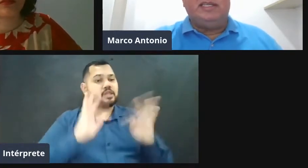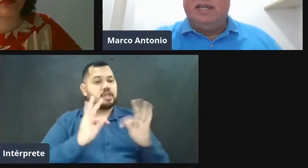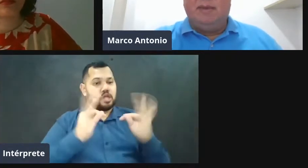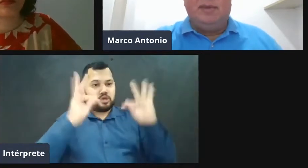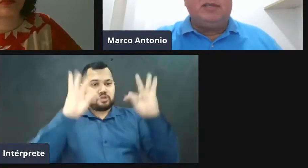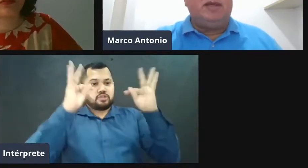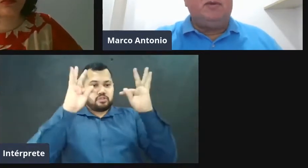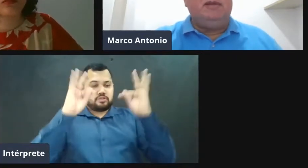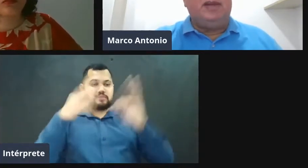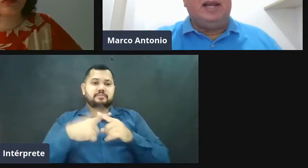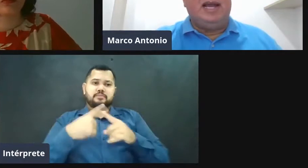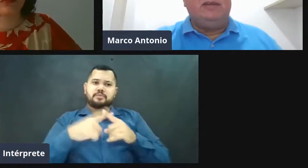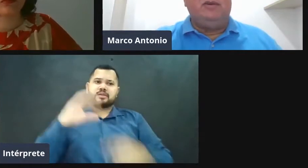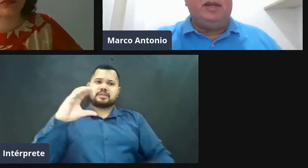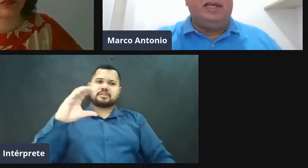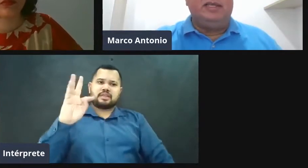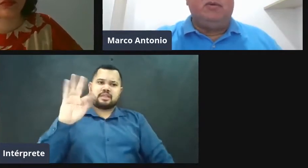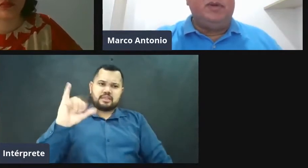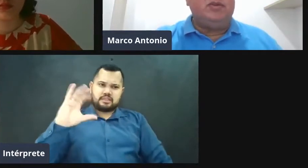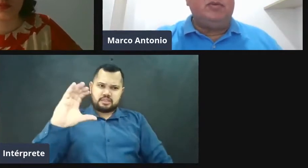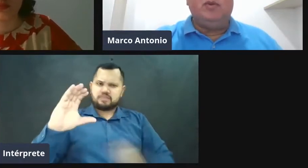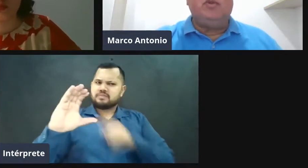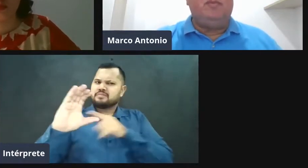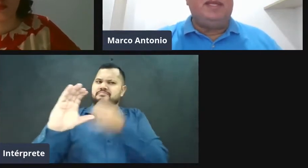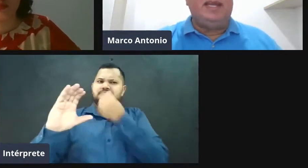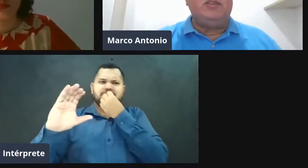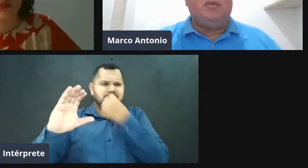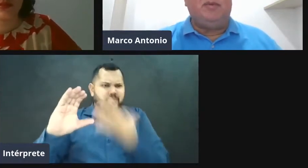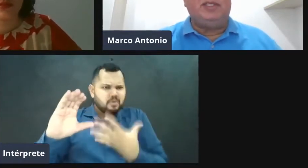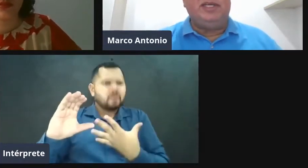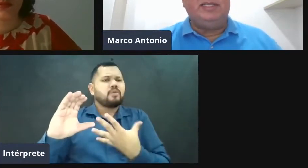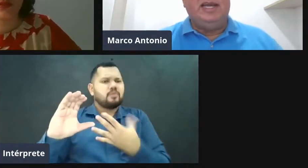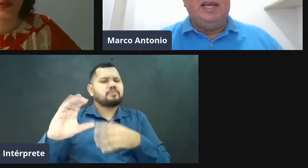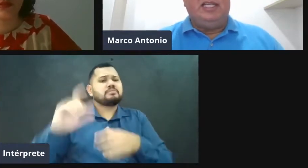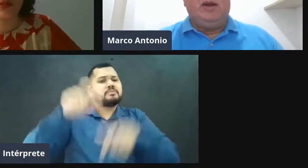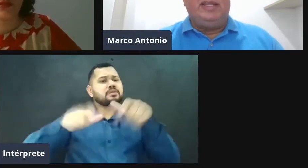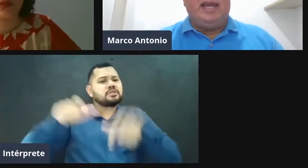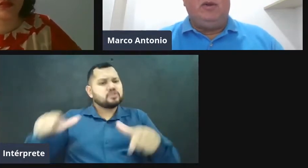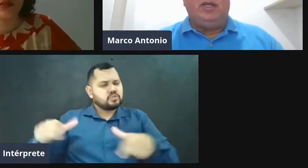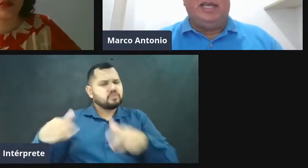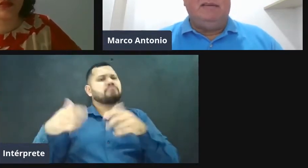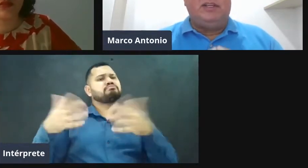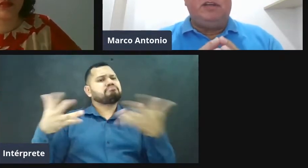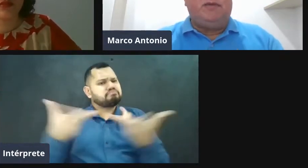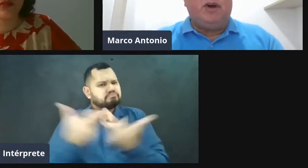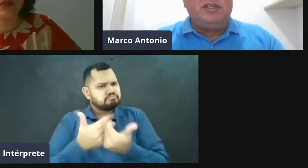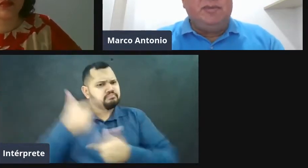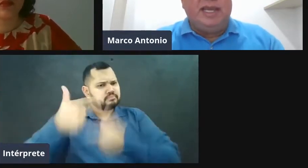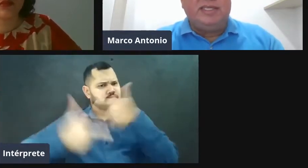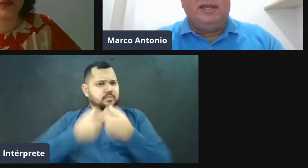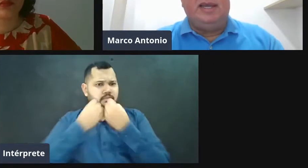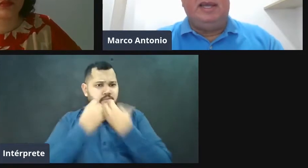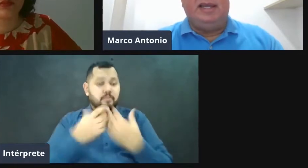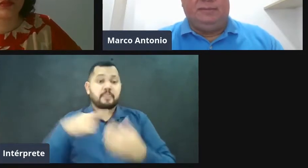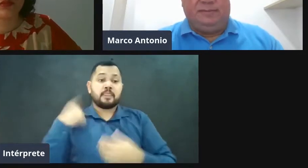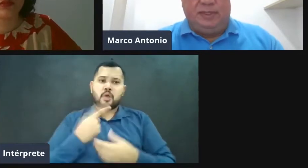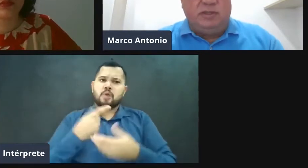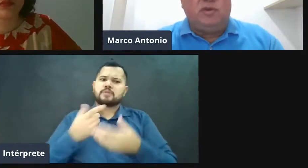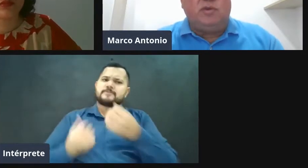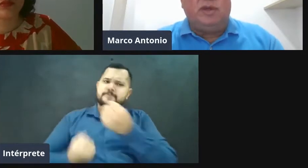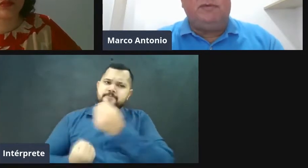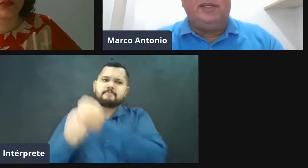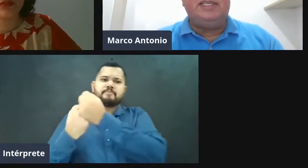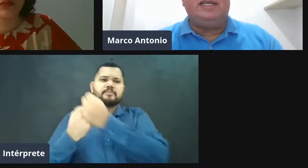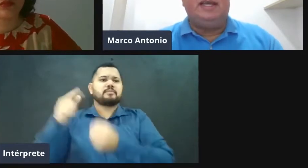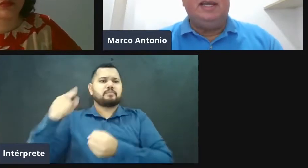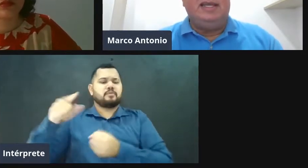um CETIC extremamente bem qualificado, assim, com pessoas muito competentes, comprometidas, Então, a ideia nossa é investir fortemente